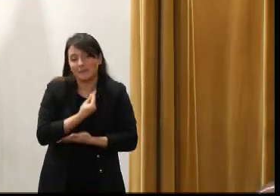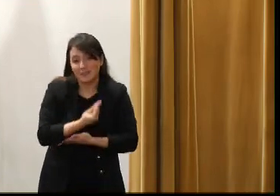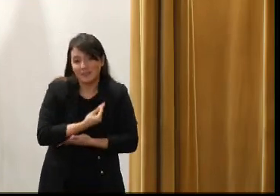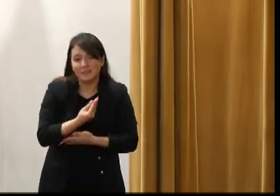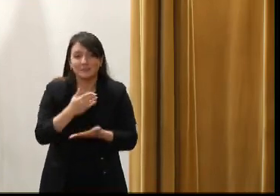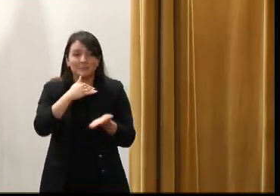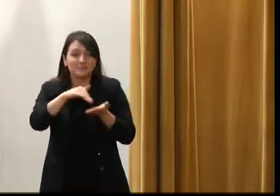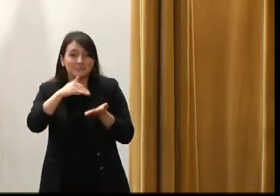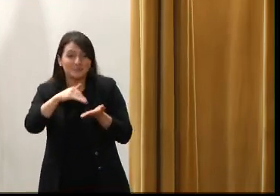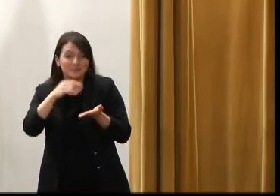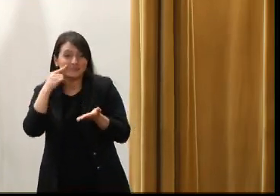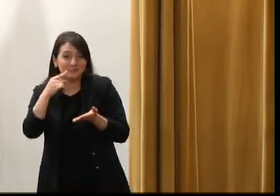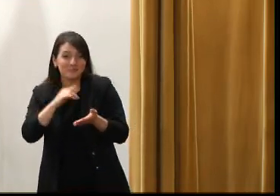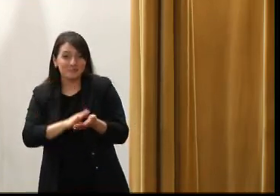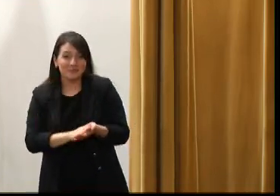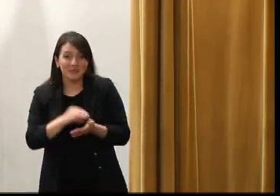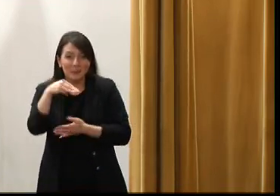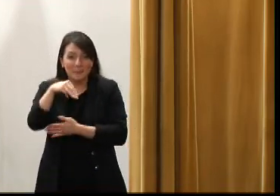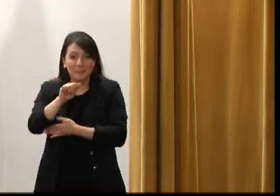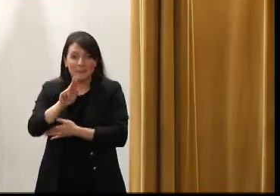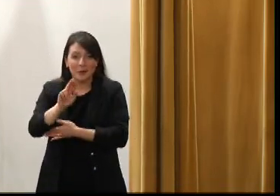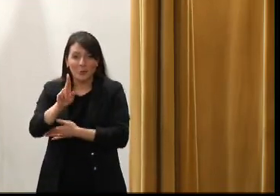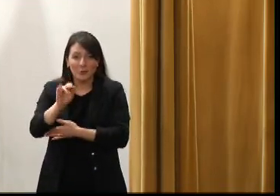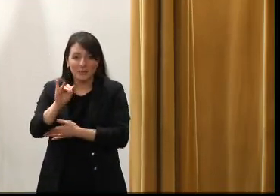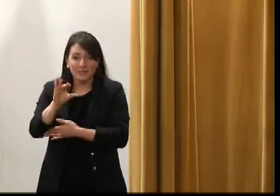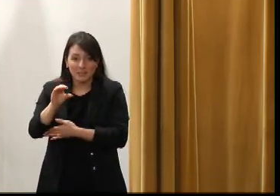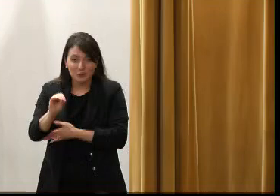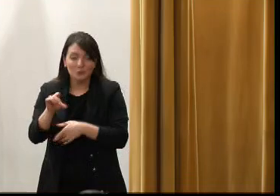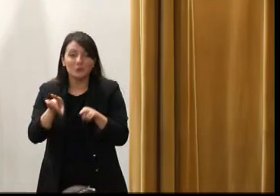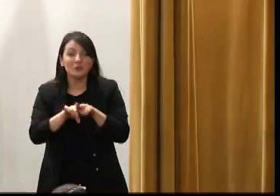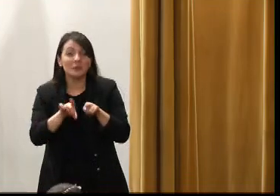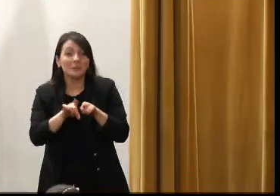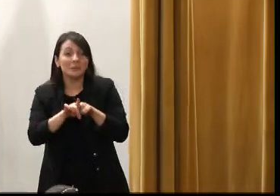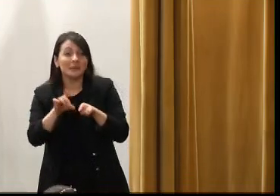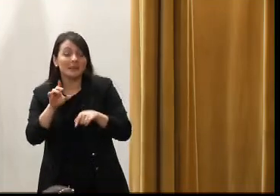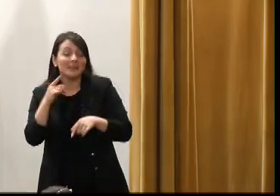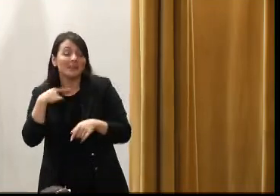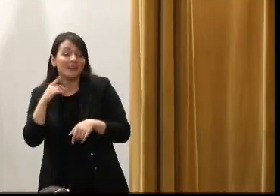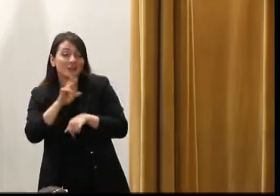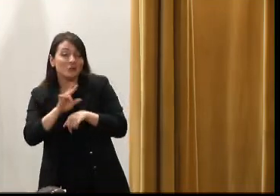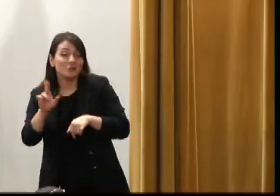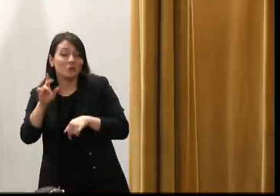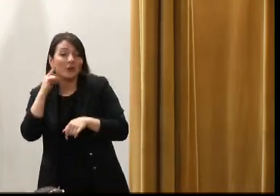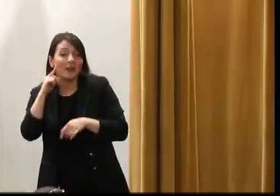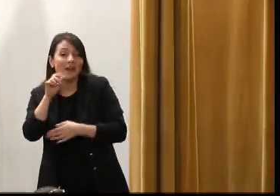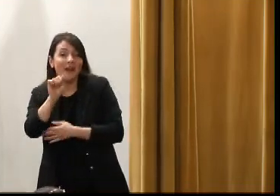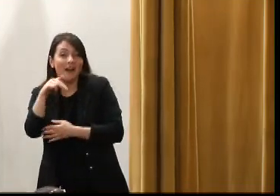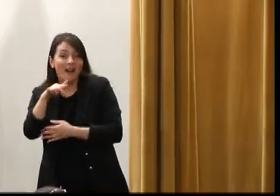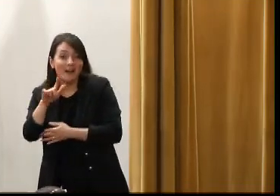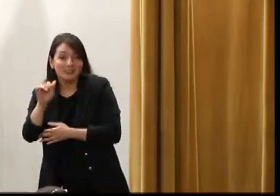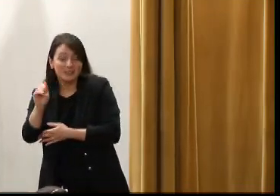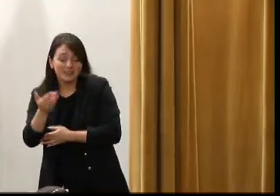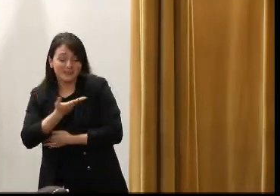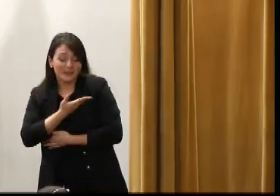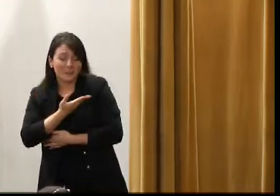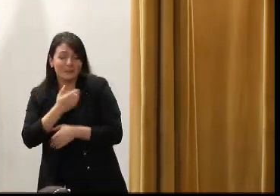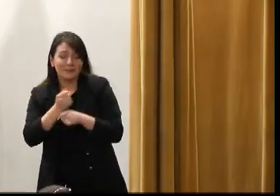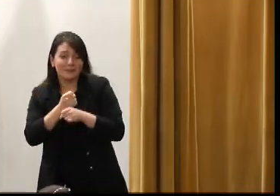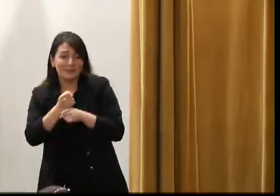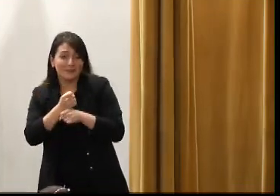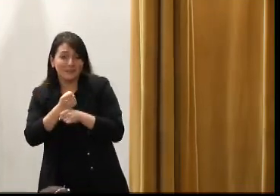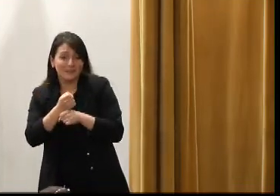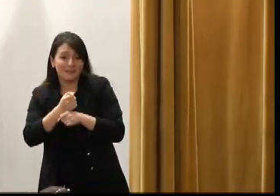a doutora Ângela, que se tornou uma amiga muito querida nesses anos todos, e dizer que, para o Ministério Público, a realização